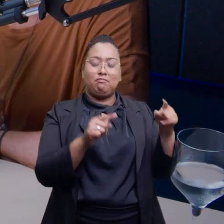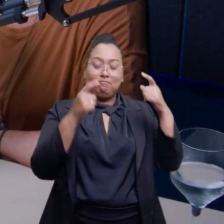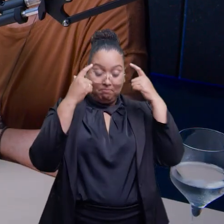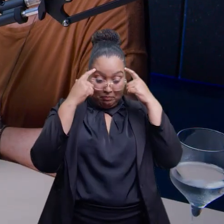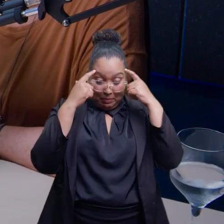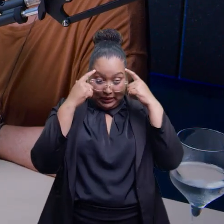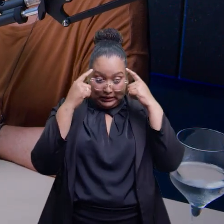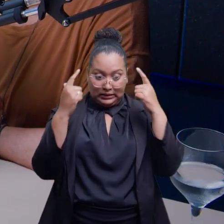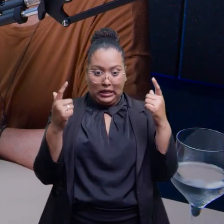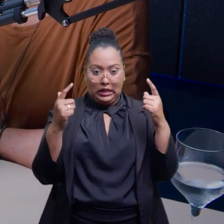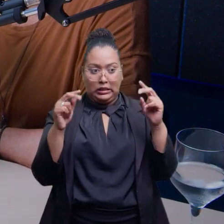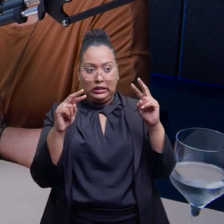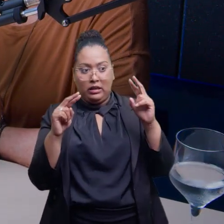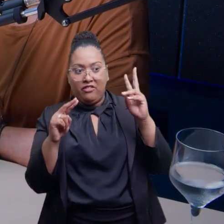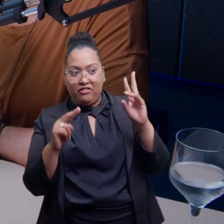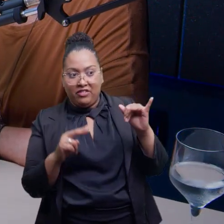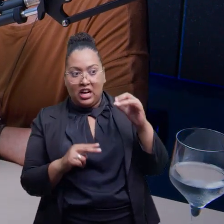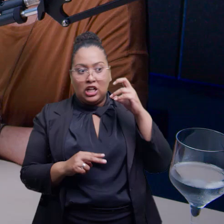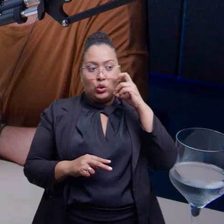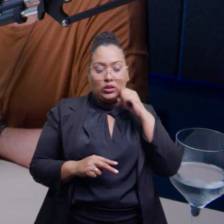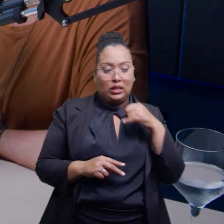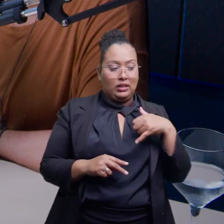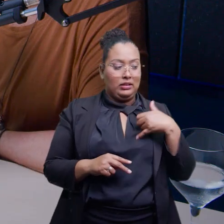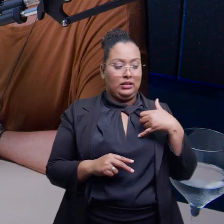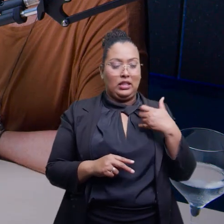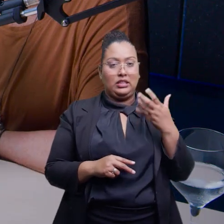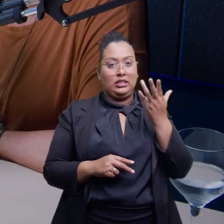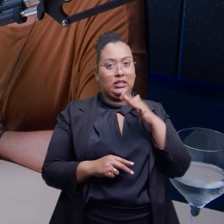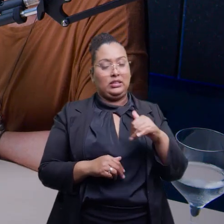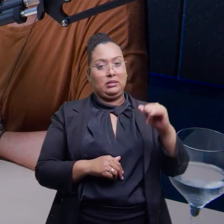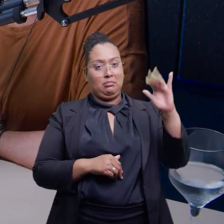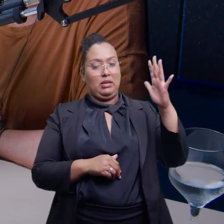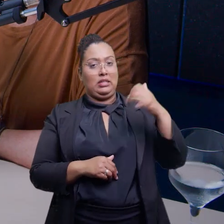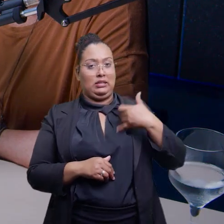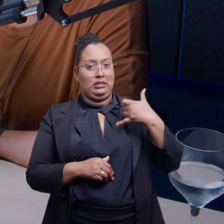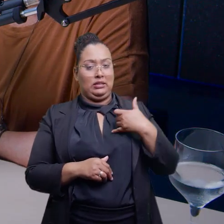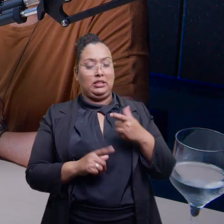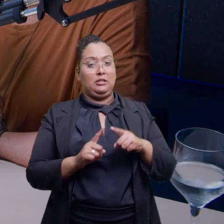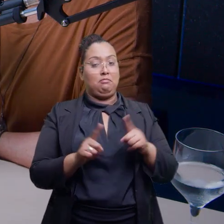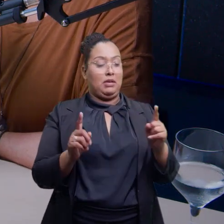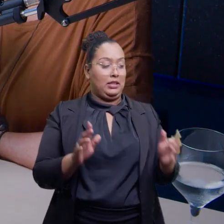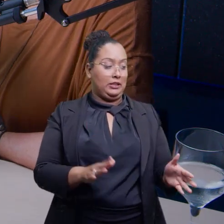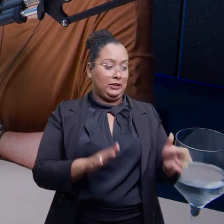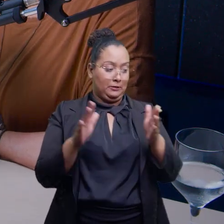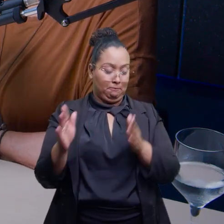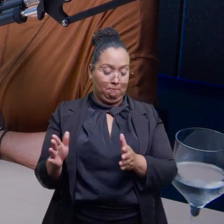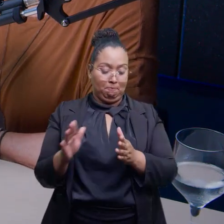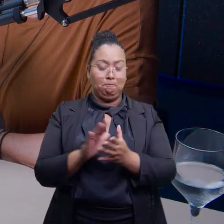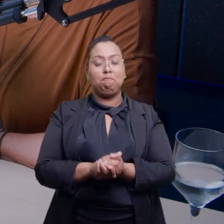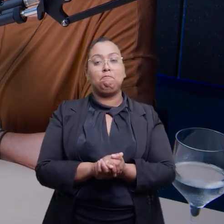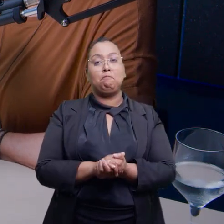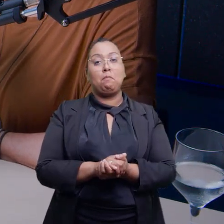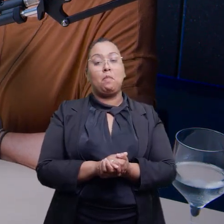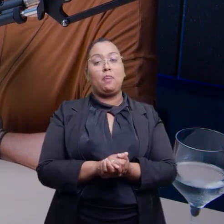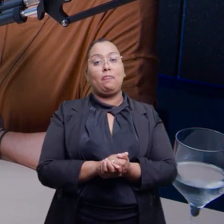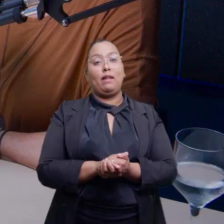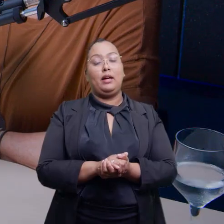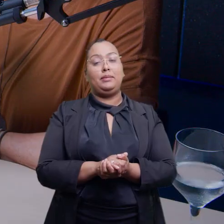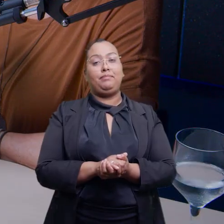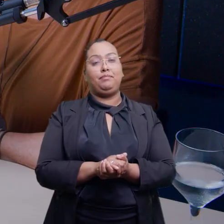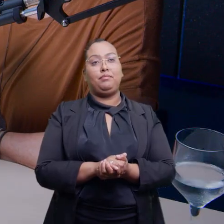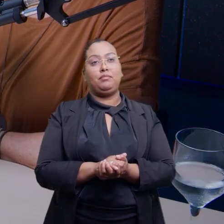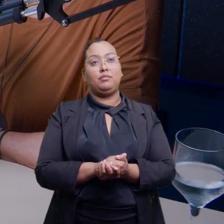de pensar em adotar uma criança maior. Por outro lado, hoje, a